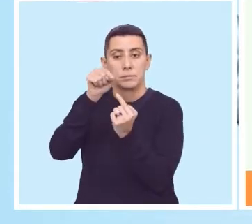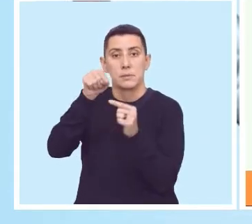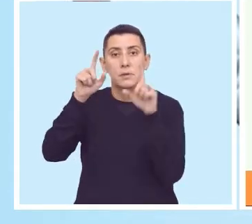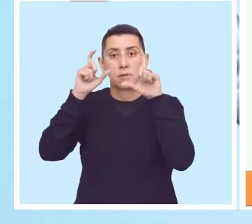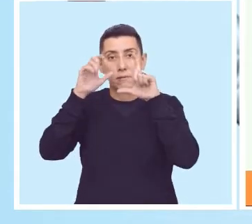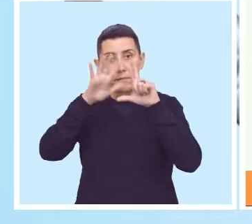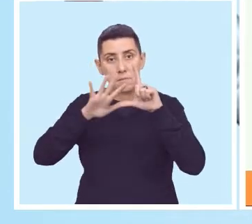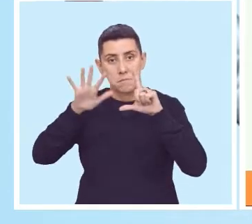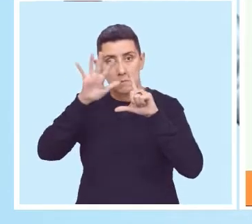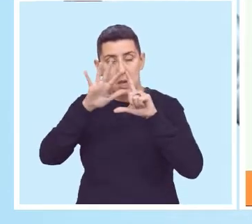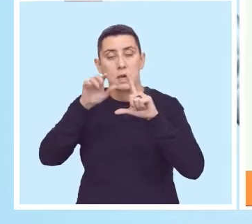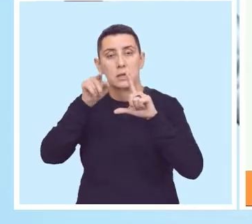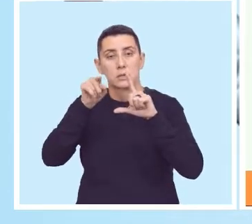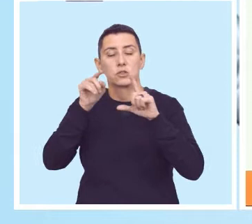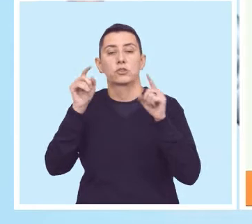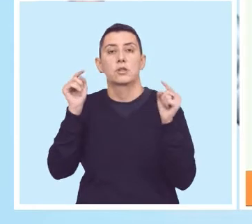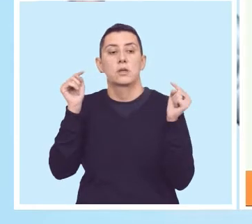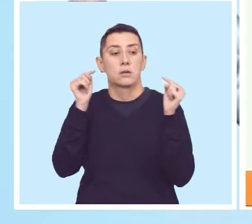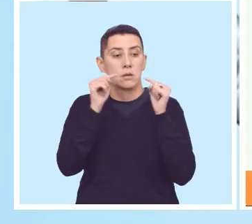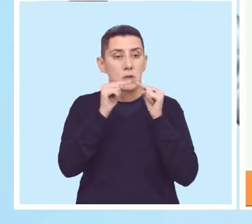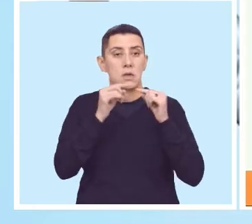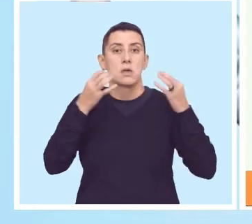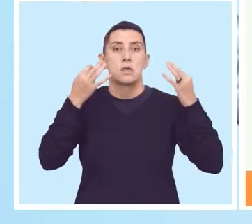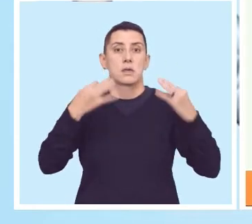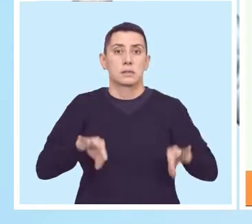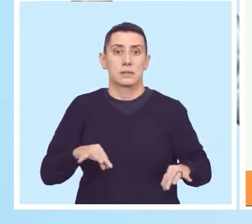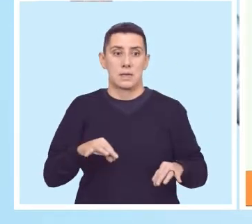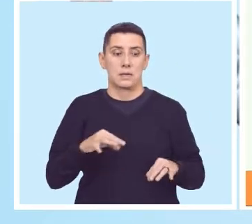determinada imagem, apresenta